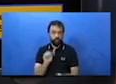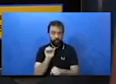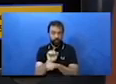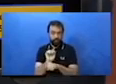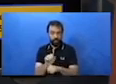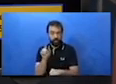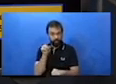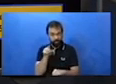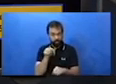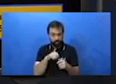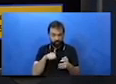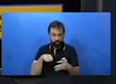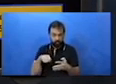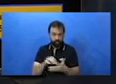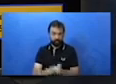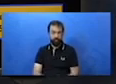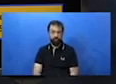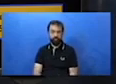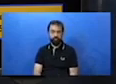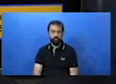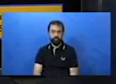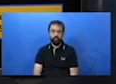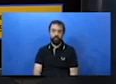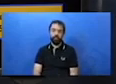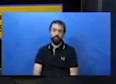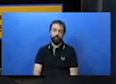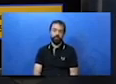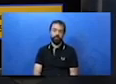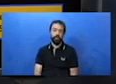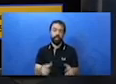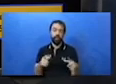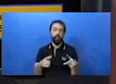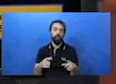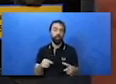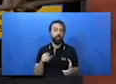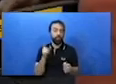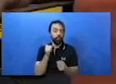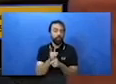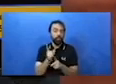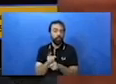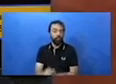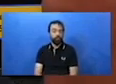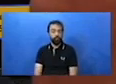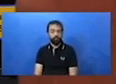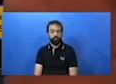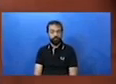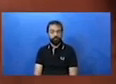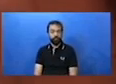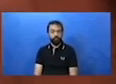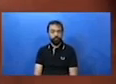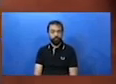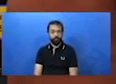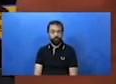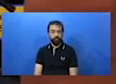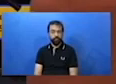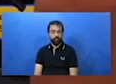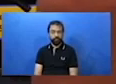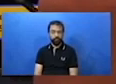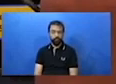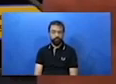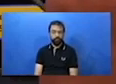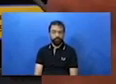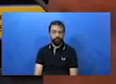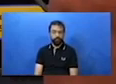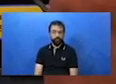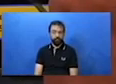aqui, para você saber o que é para você fazer e onde é para você procurar, é legal também, tá? Então, no cordel, no tempo que os bichos